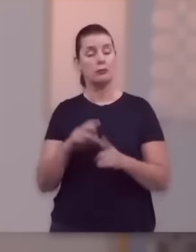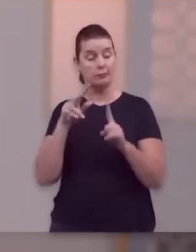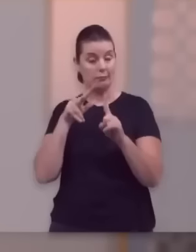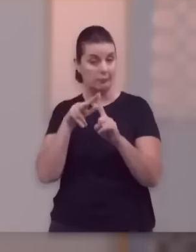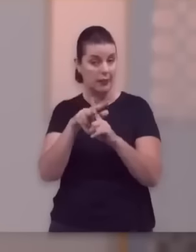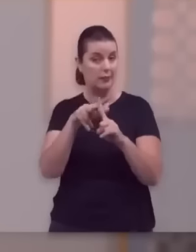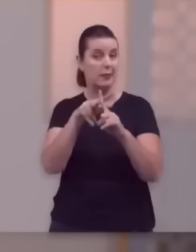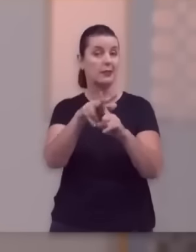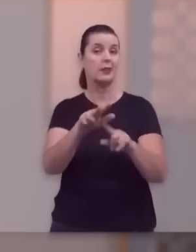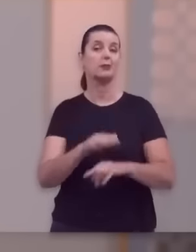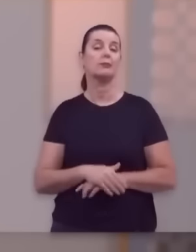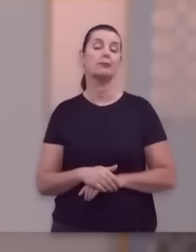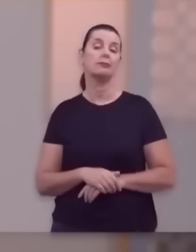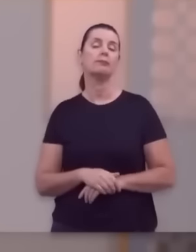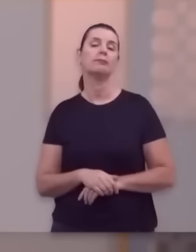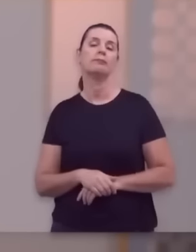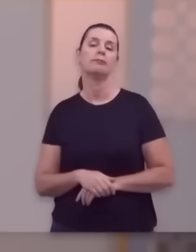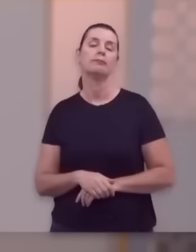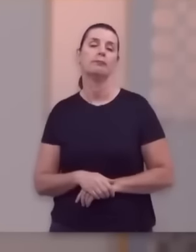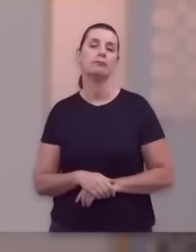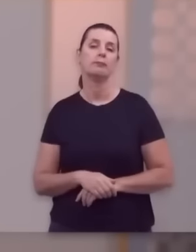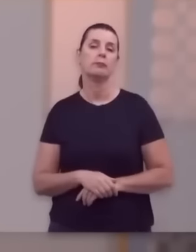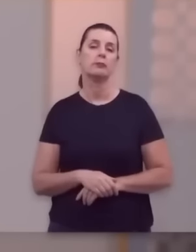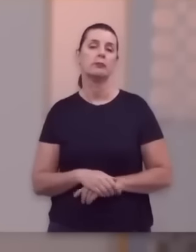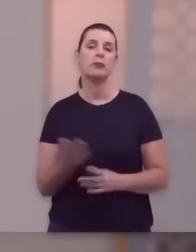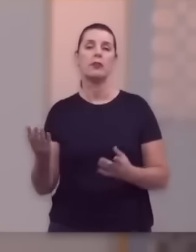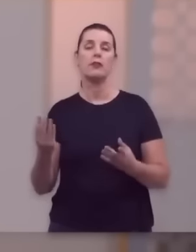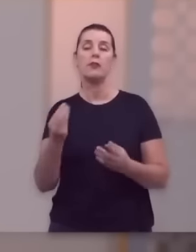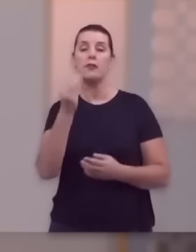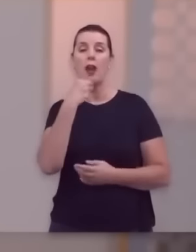Perseguição é o esfriamento do